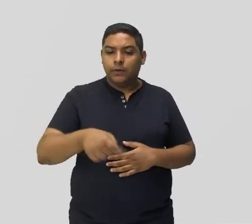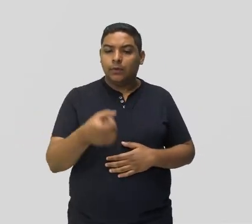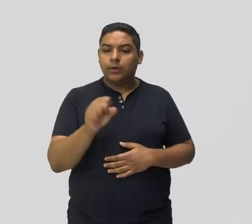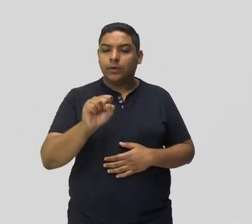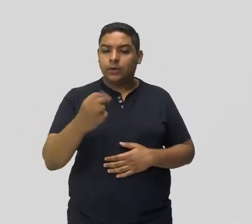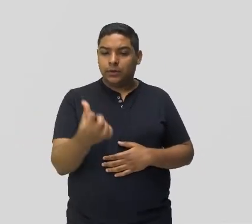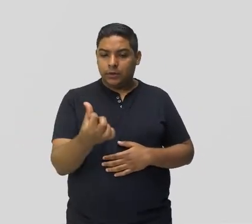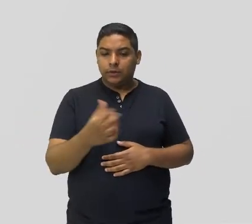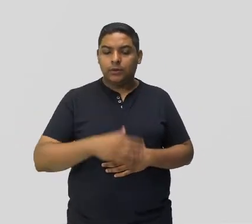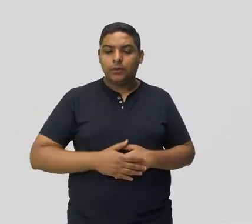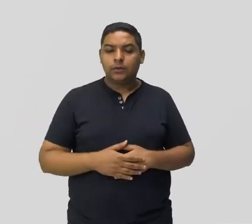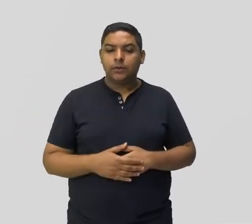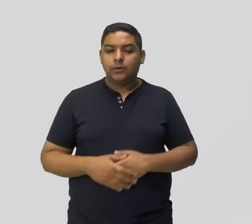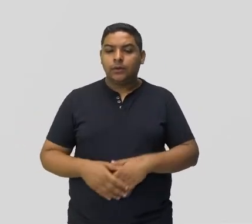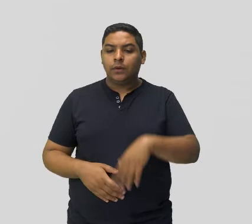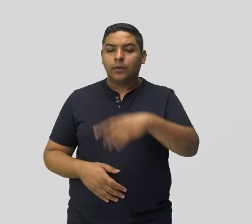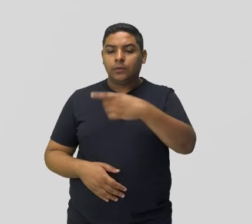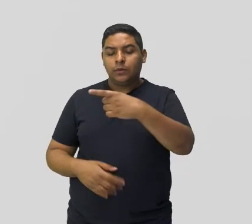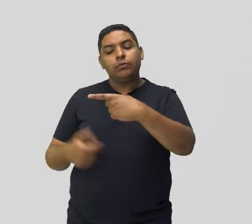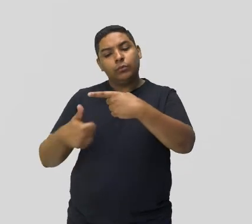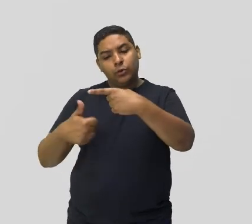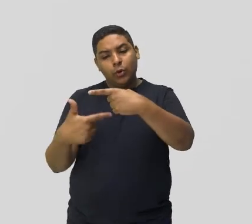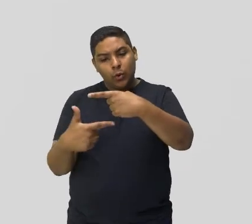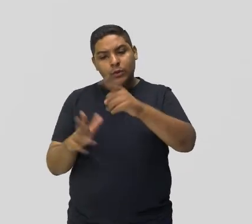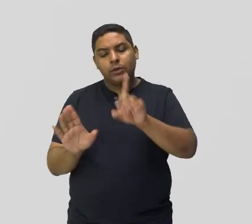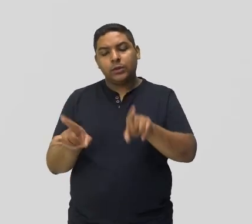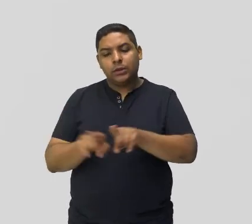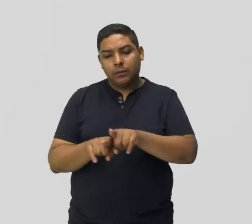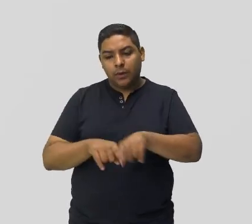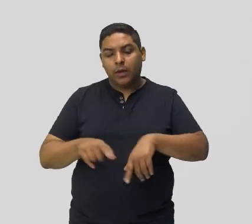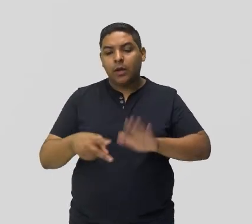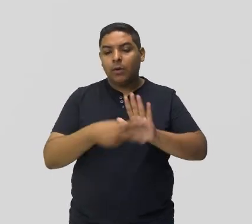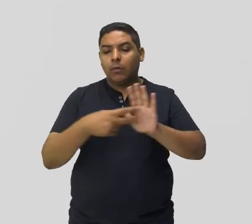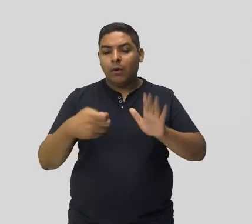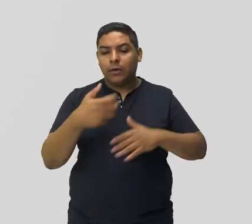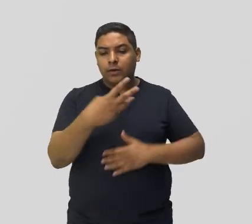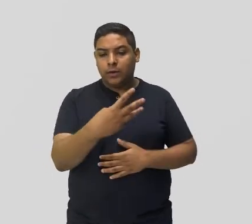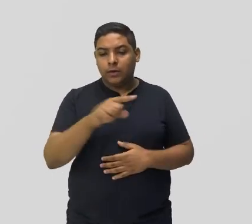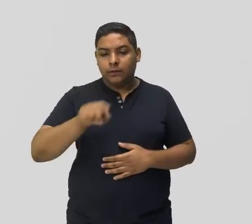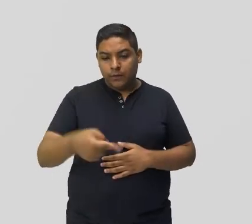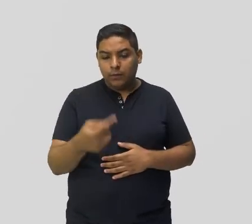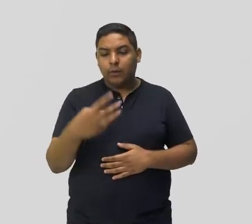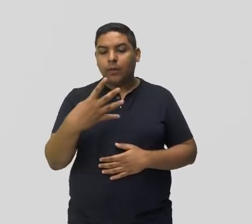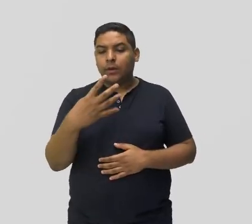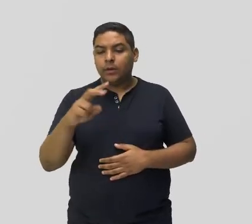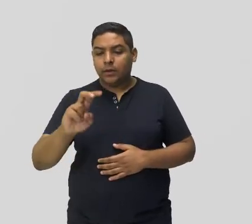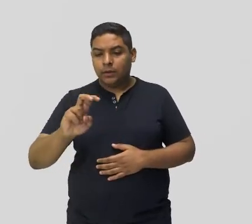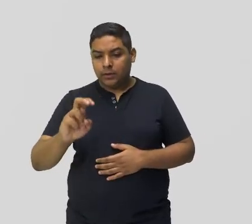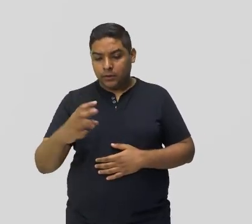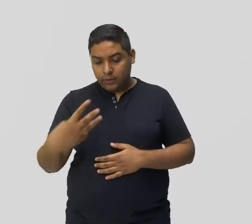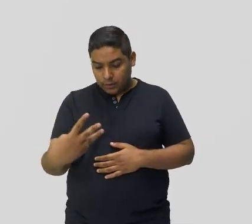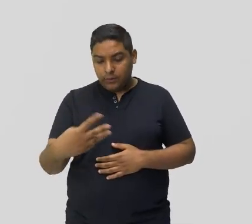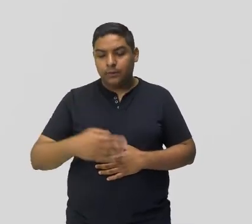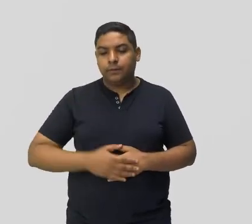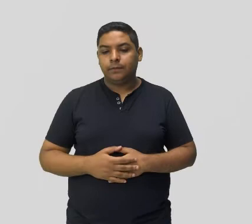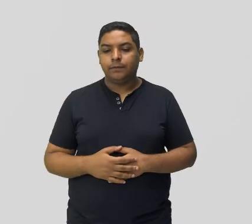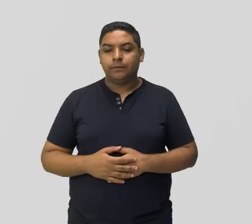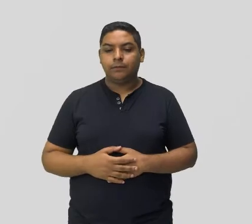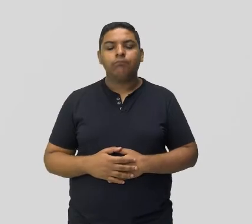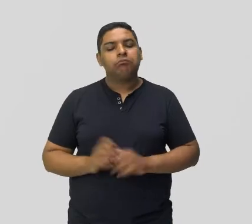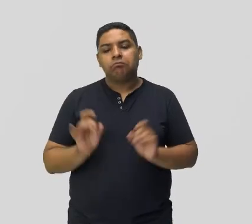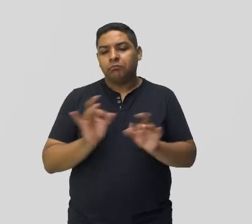6,86, sobre 12, que é o último capacitor, 3,43. Pronto. Calculamos